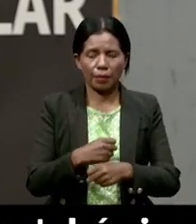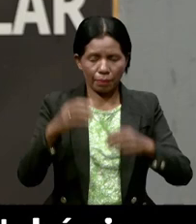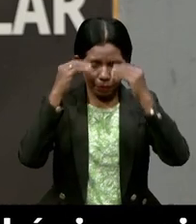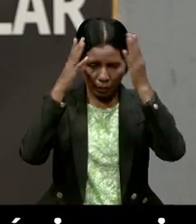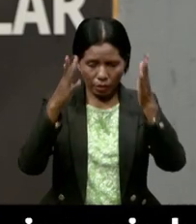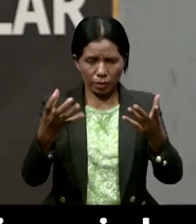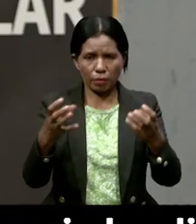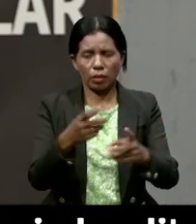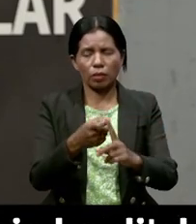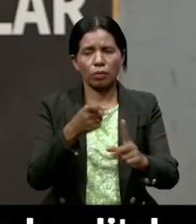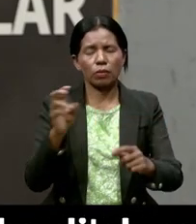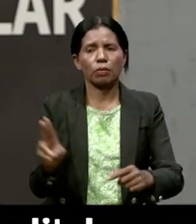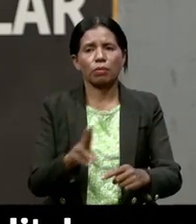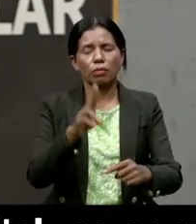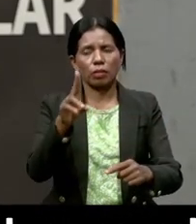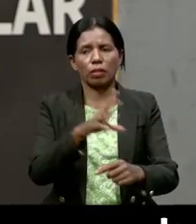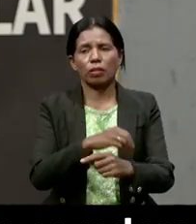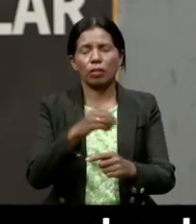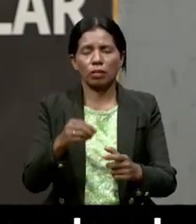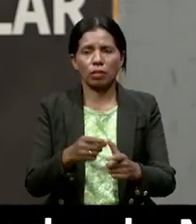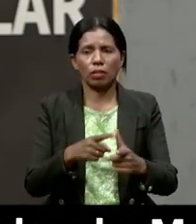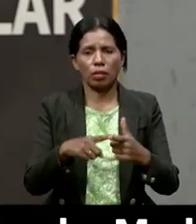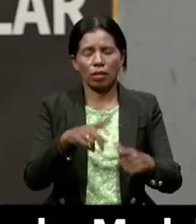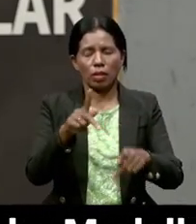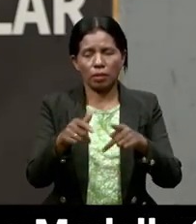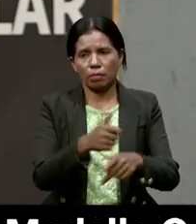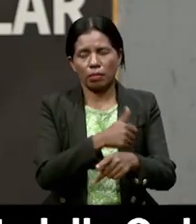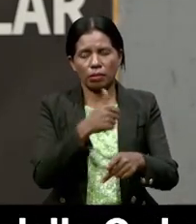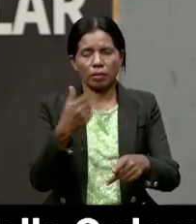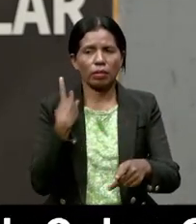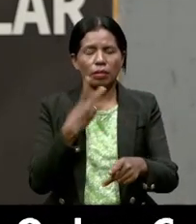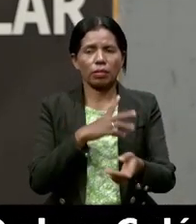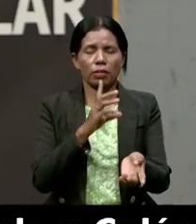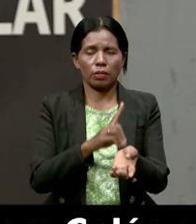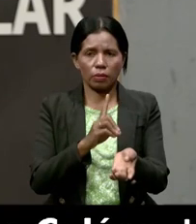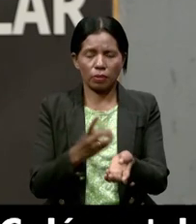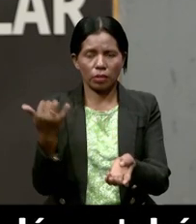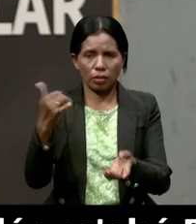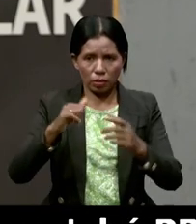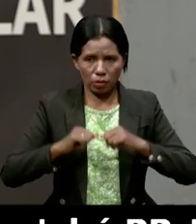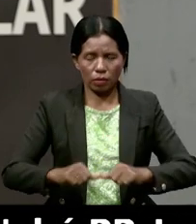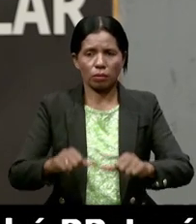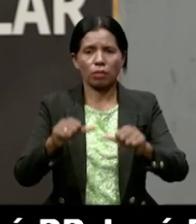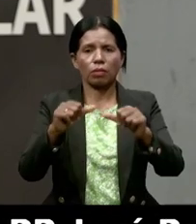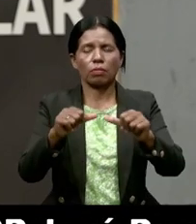sira barak mais universidade. No ema sira no beque a tenha doutor sira no beque continua